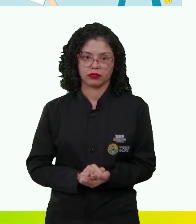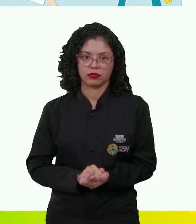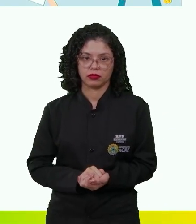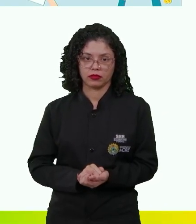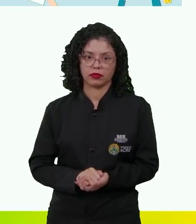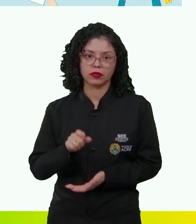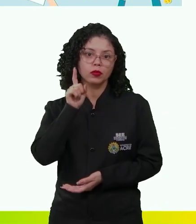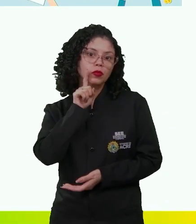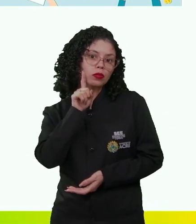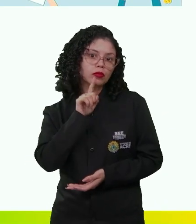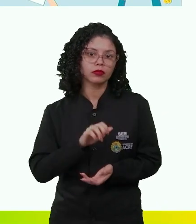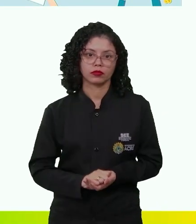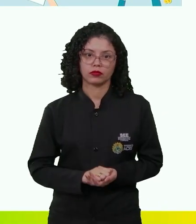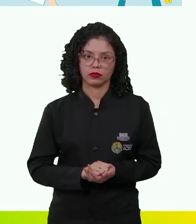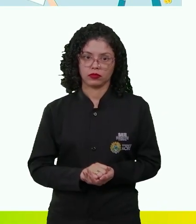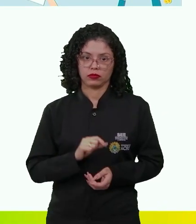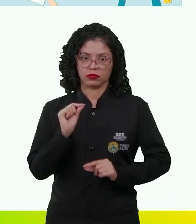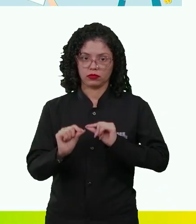Os Estados Unidos